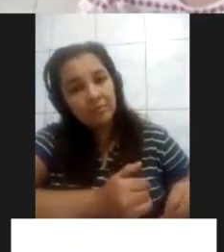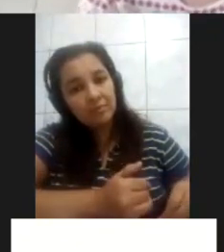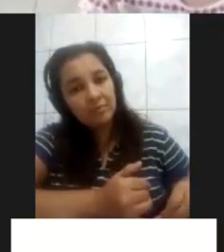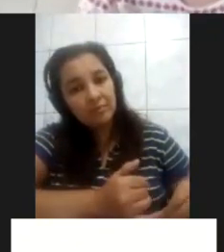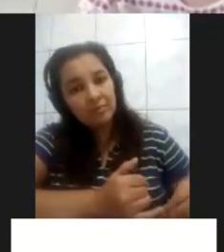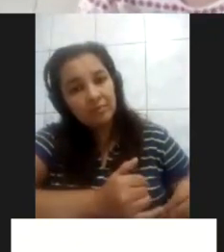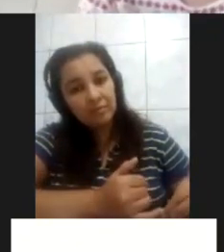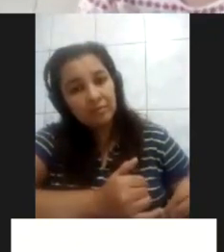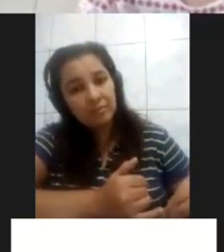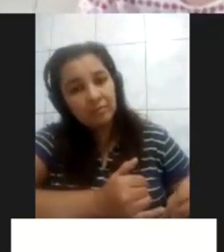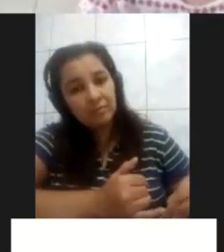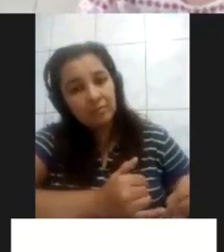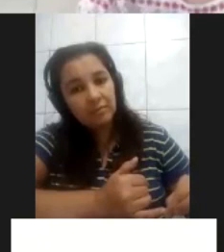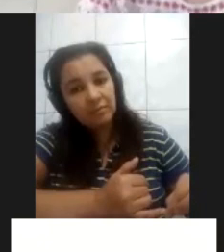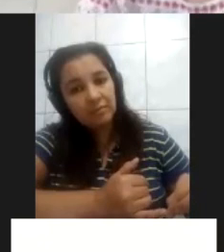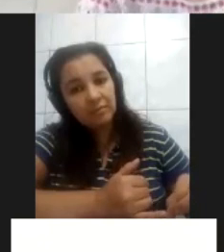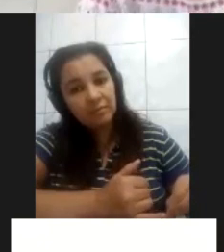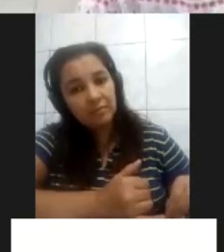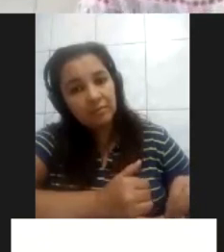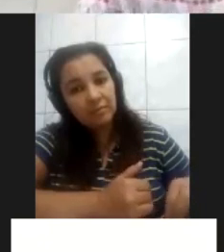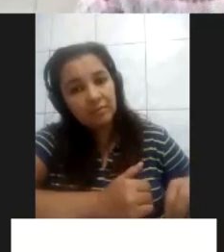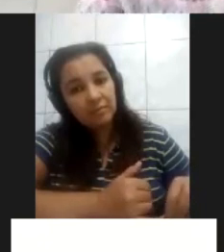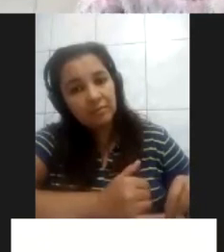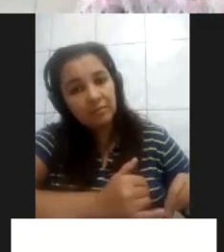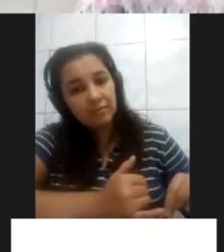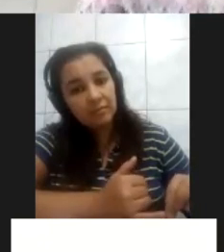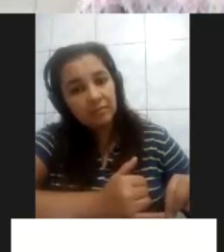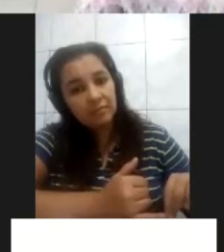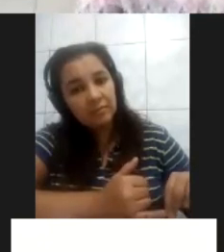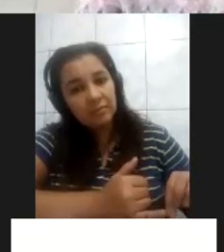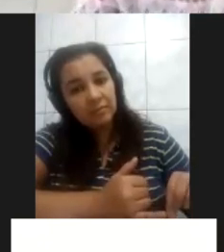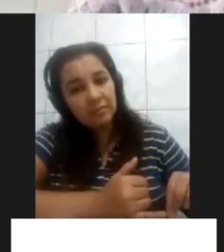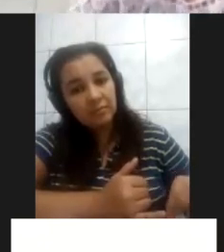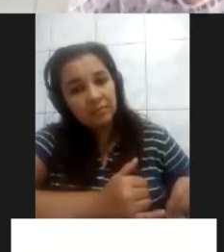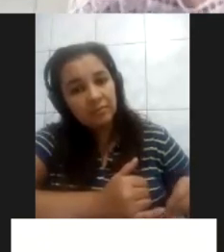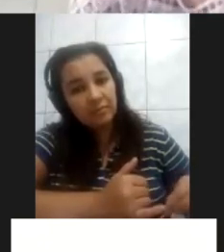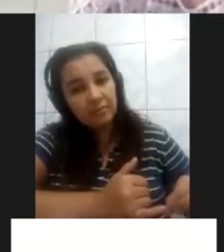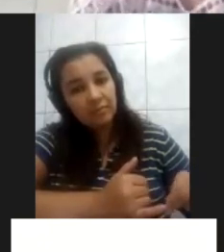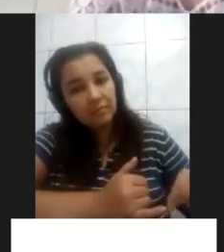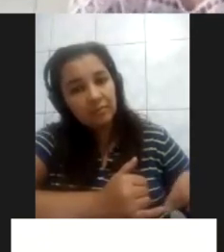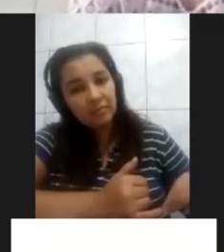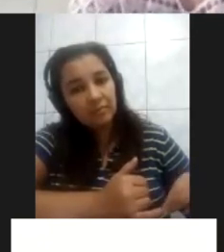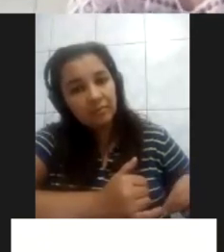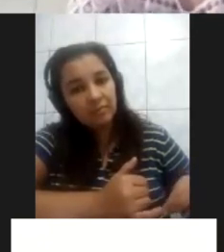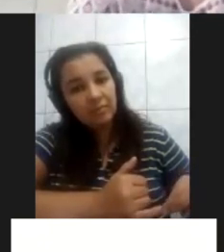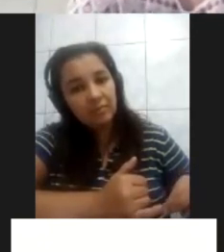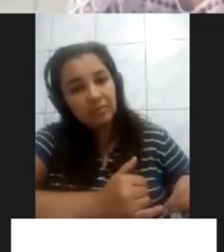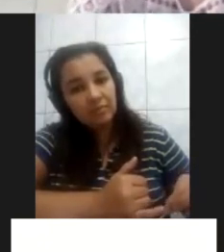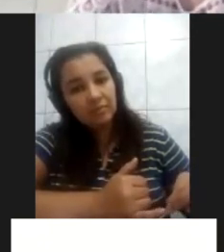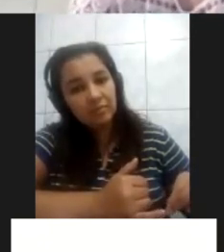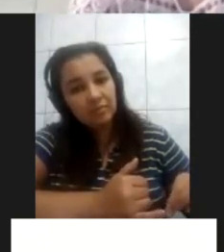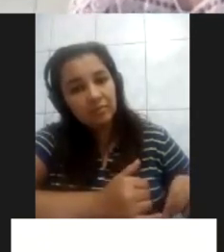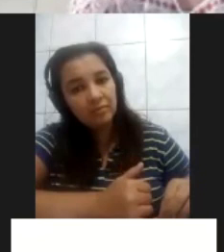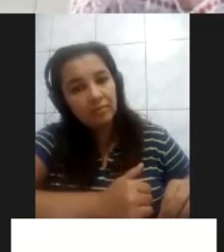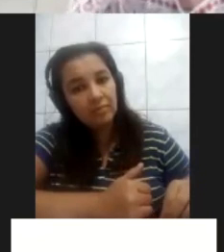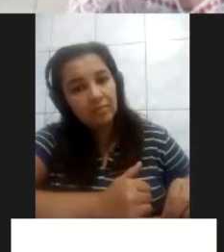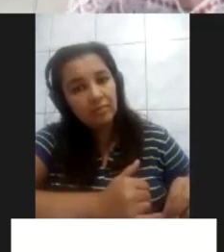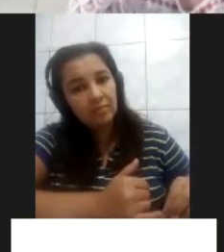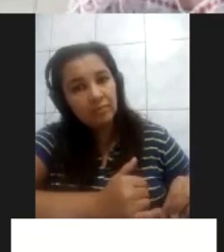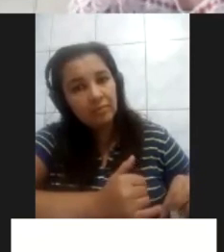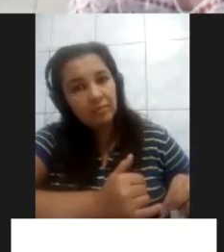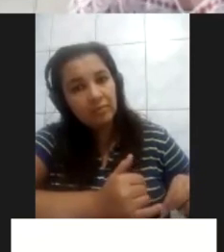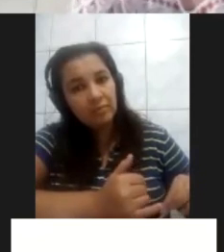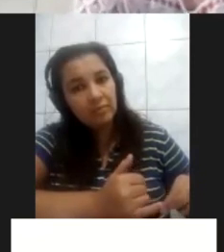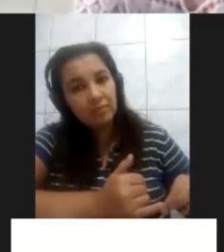que bom. Poliana gostou também. Aqui, a Camila falou, a gente gravou a aula assim, a gente vai ver